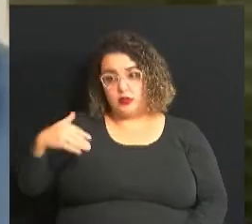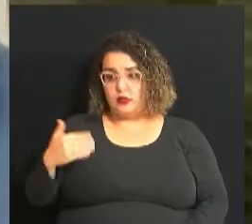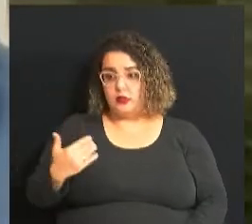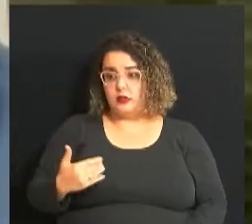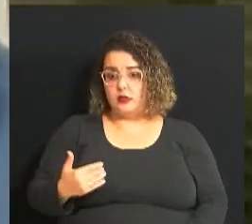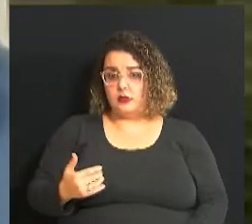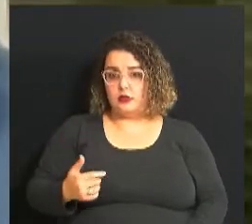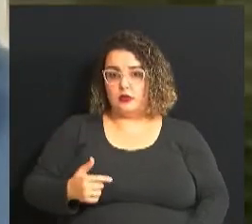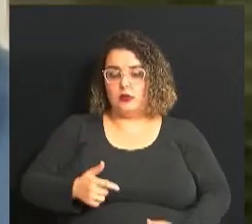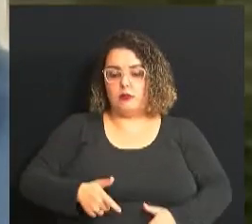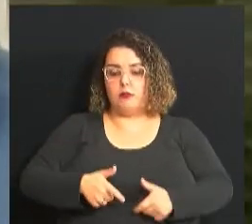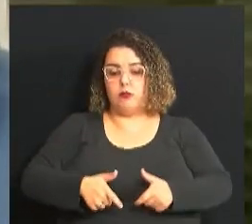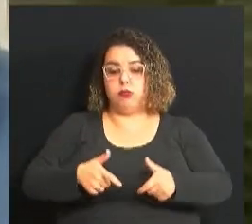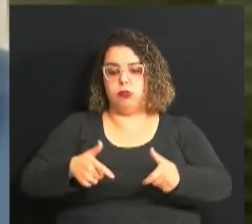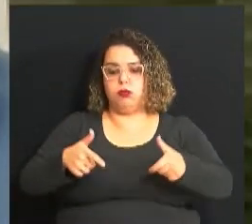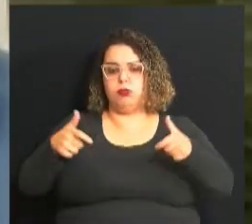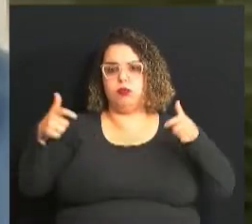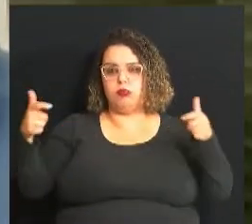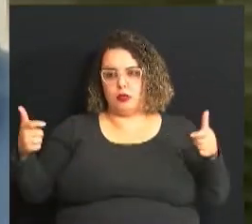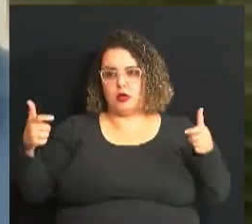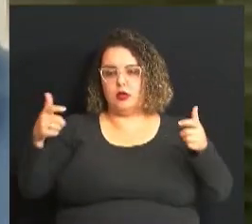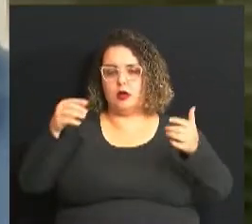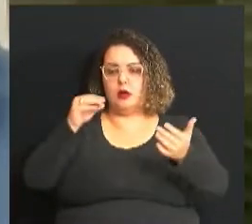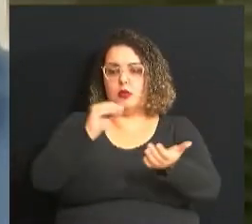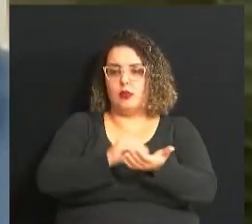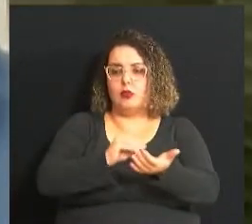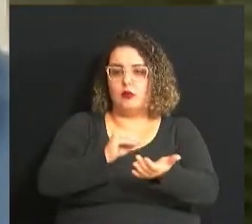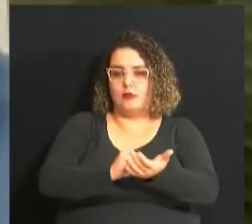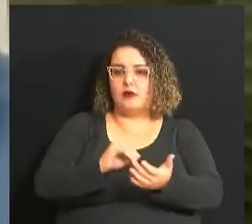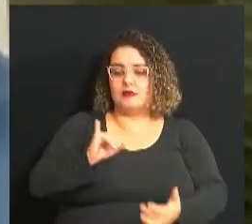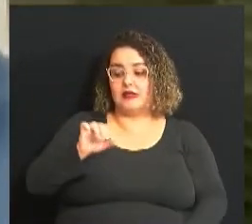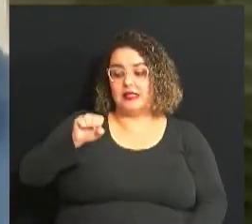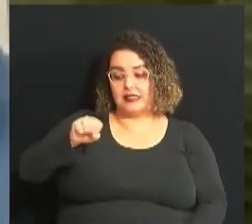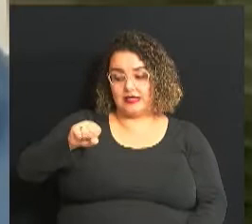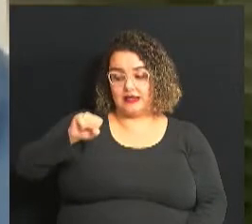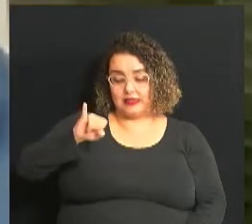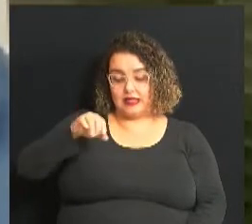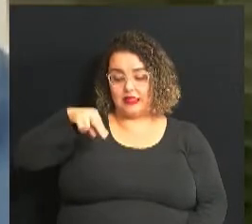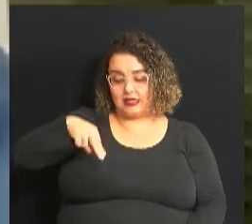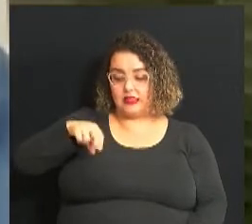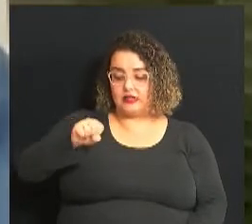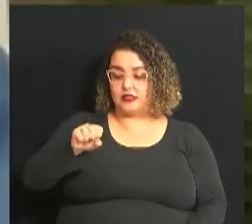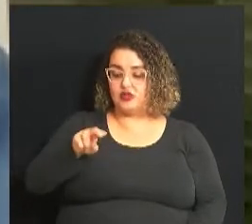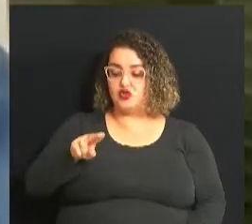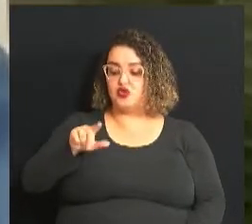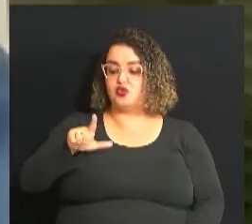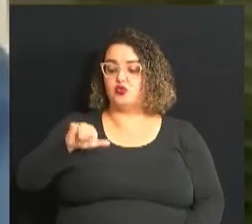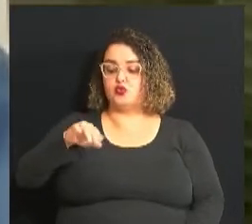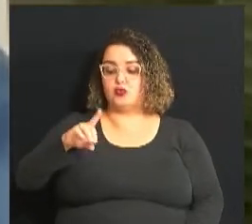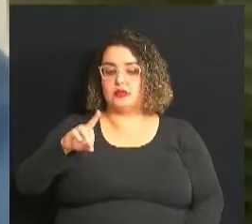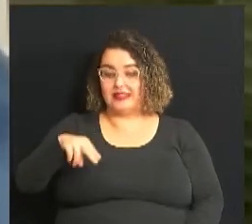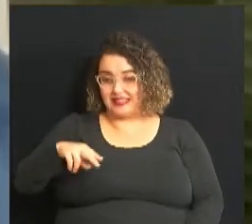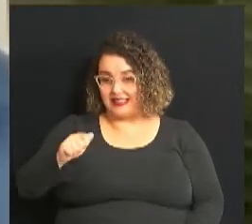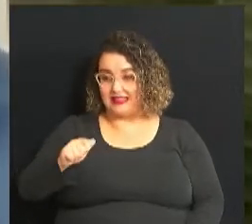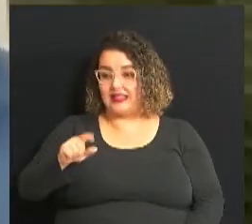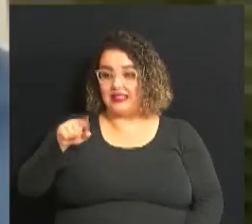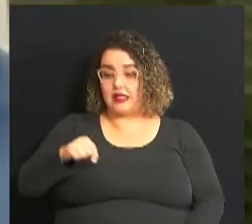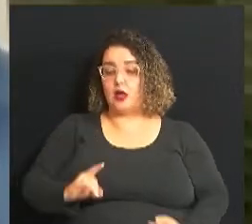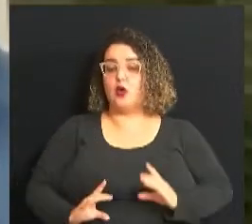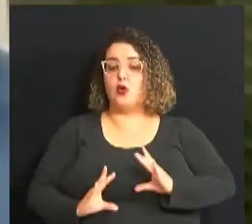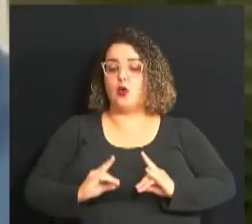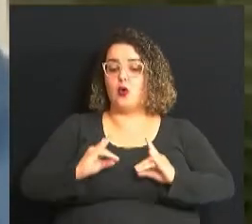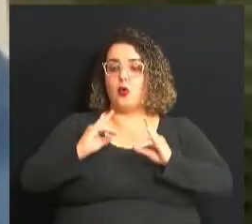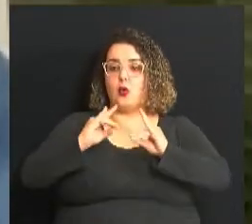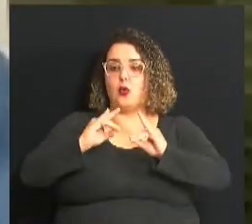aumentado, por falta, por exemplo, da insulina, que é um hormônio que tira essa glicose